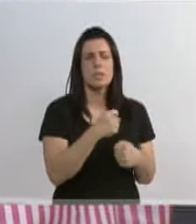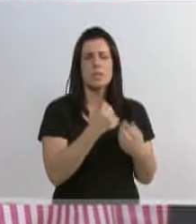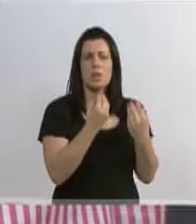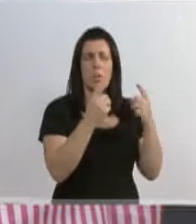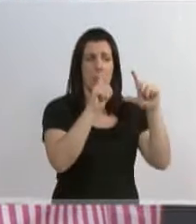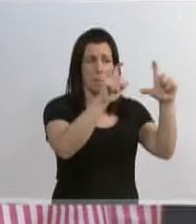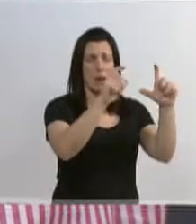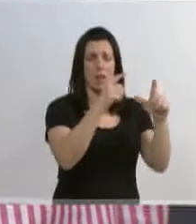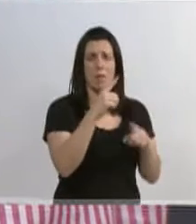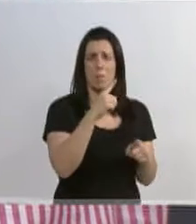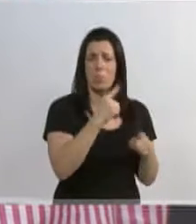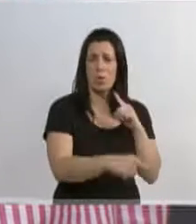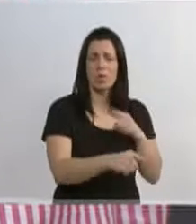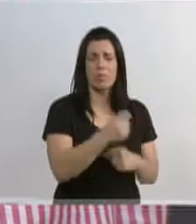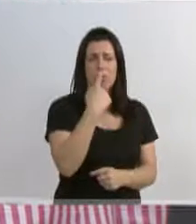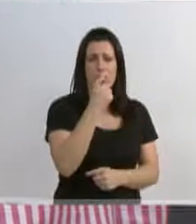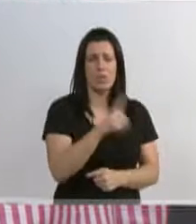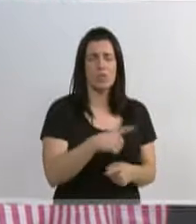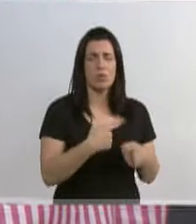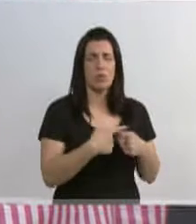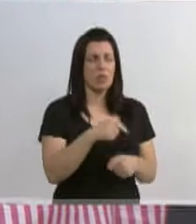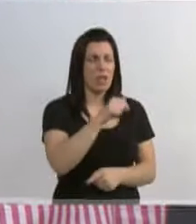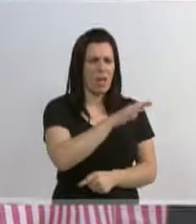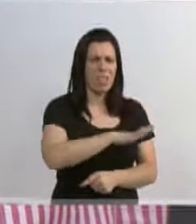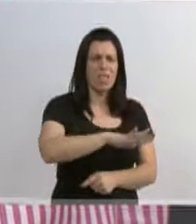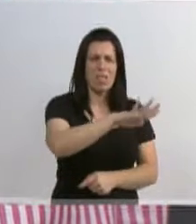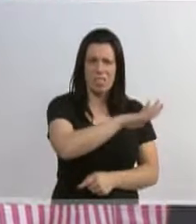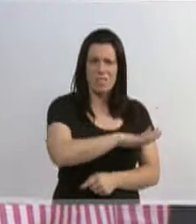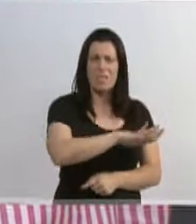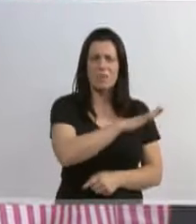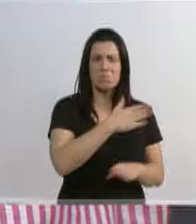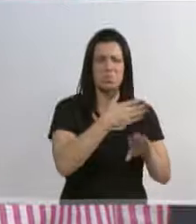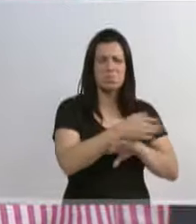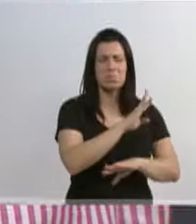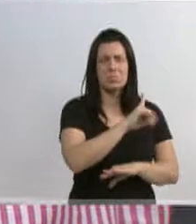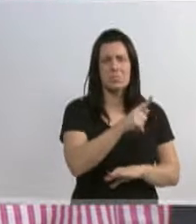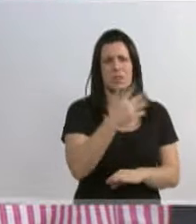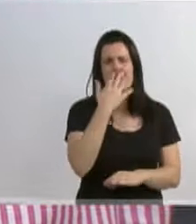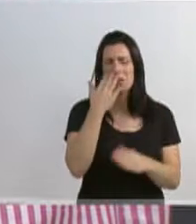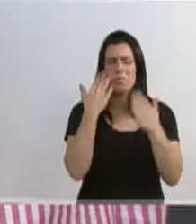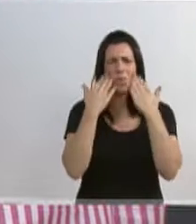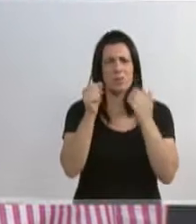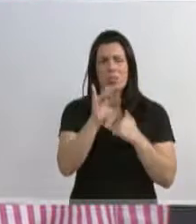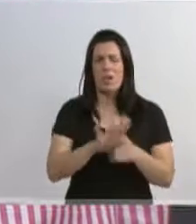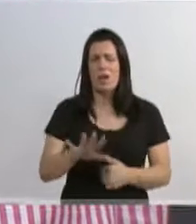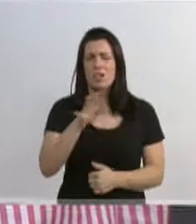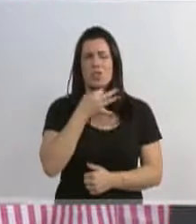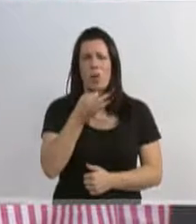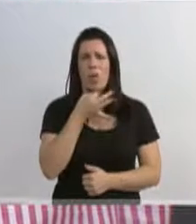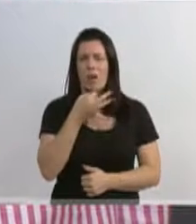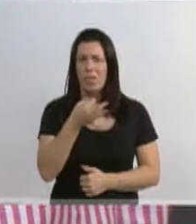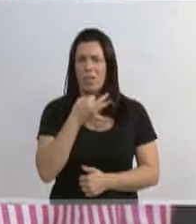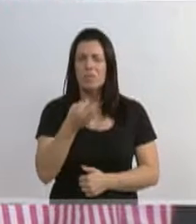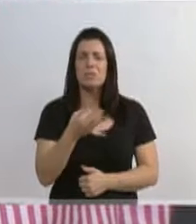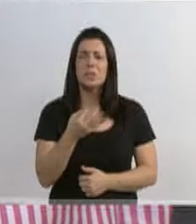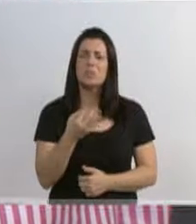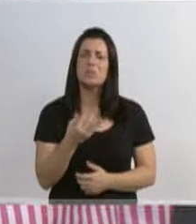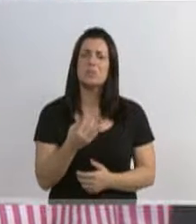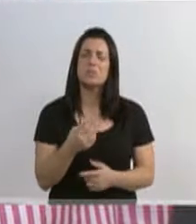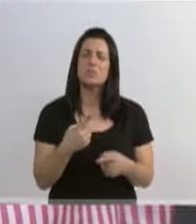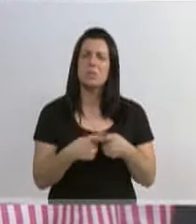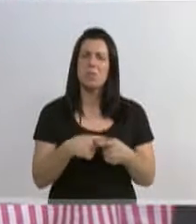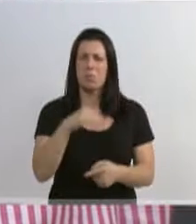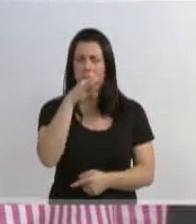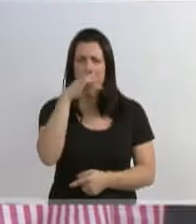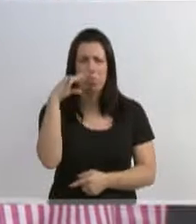Justifica. Lixo acumulado na entrada de Blumenau cria péssima imagem ao nosso município, como também causa